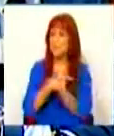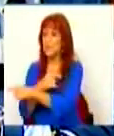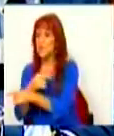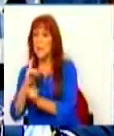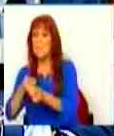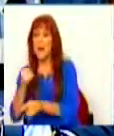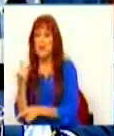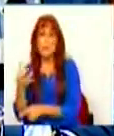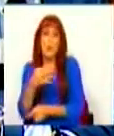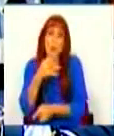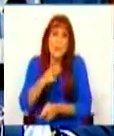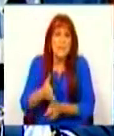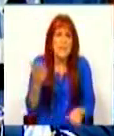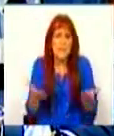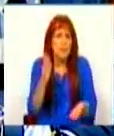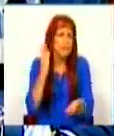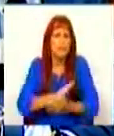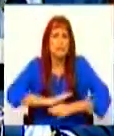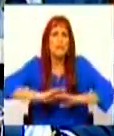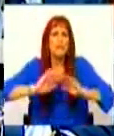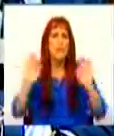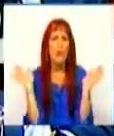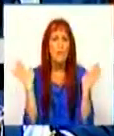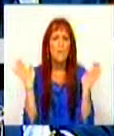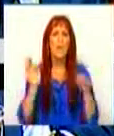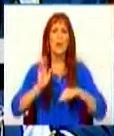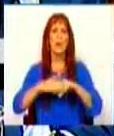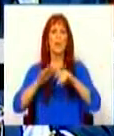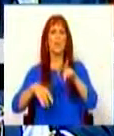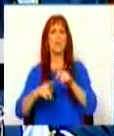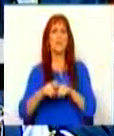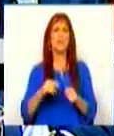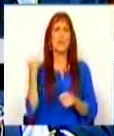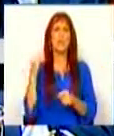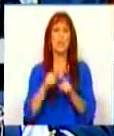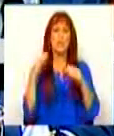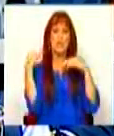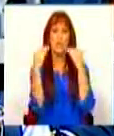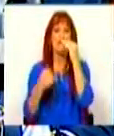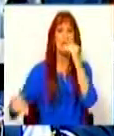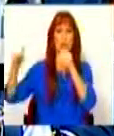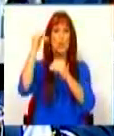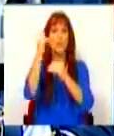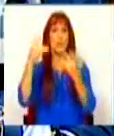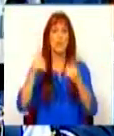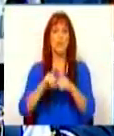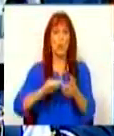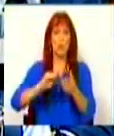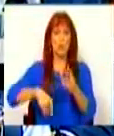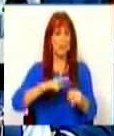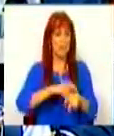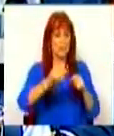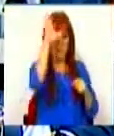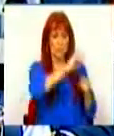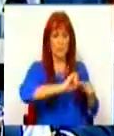18. Foi isso que eu disse e nada mais do que isso. Relativamente às instituições de ensino superior, o contrato de